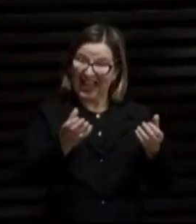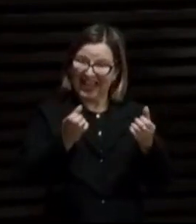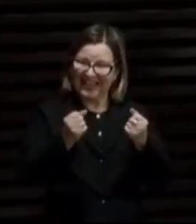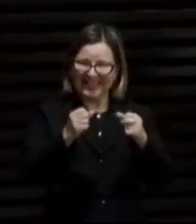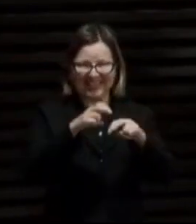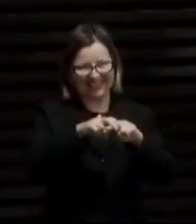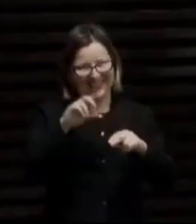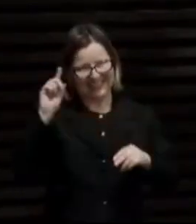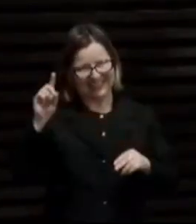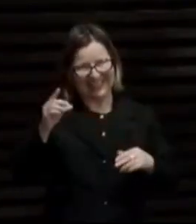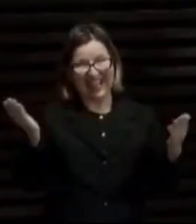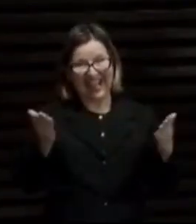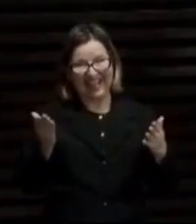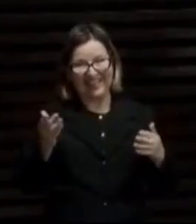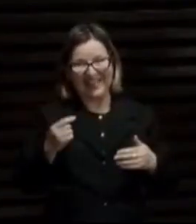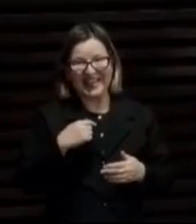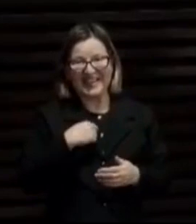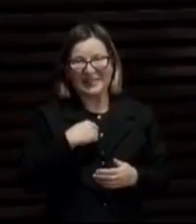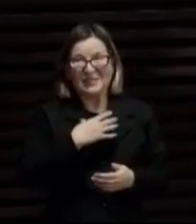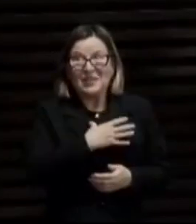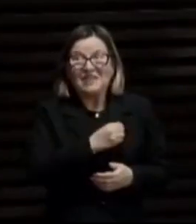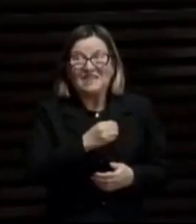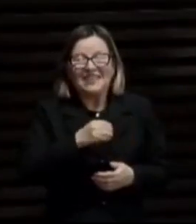um filho amado do Pai.